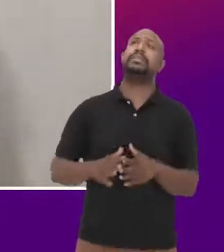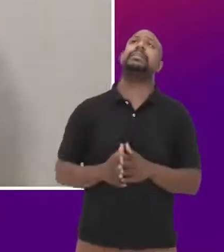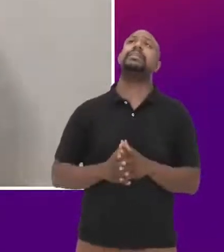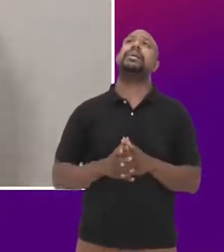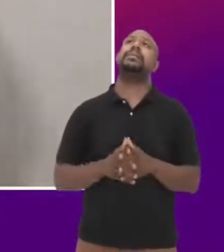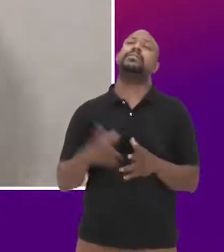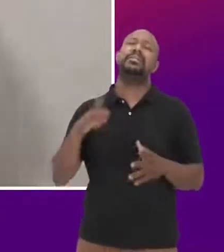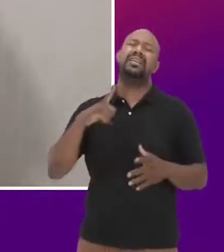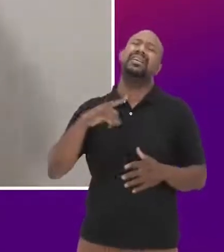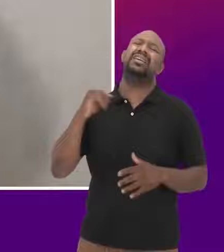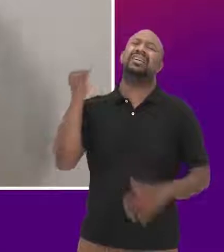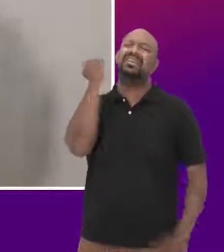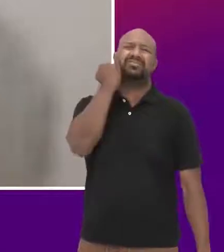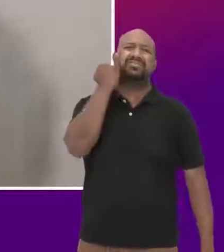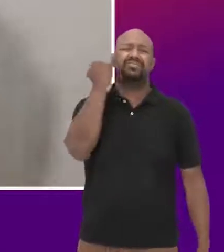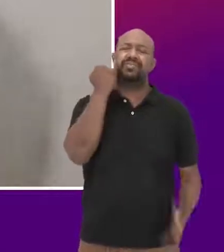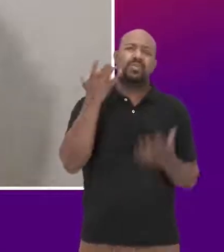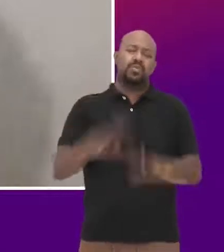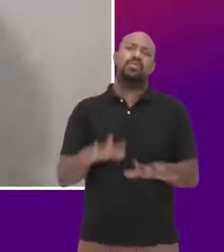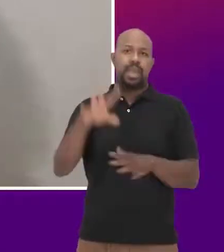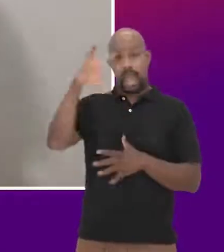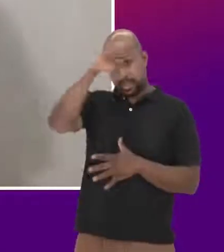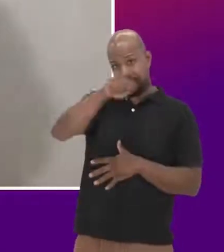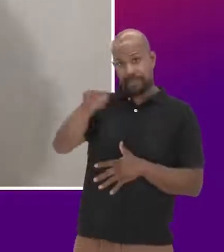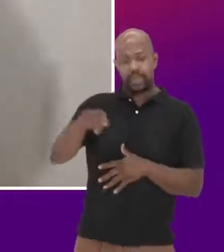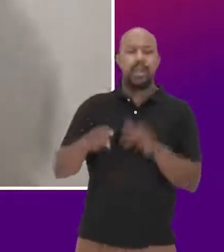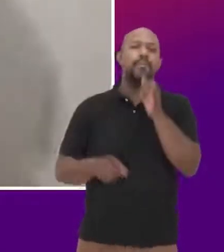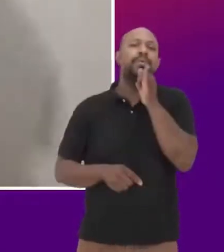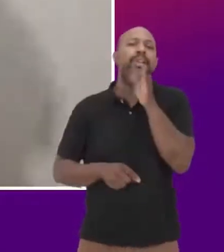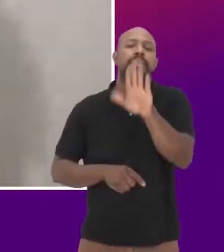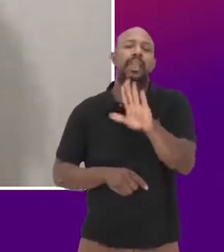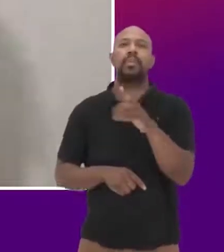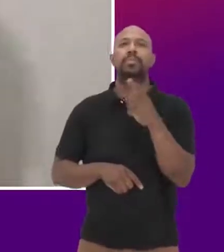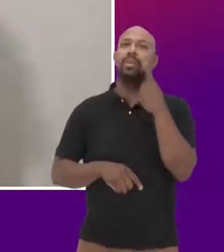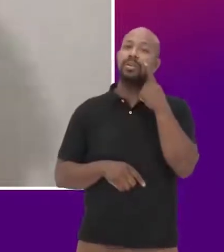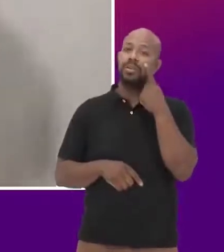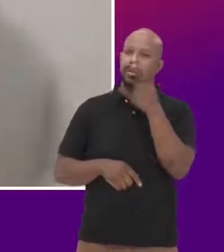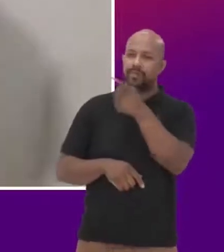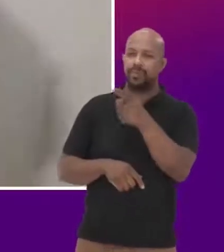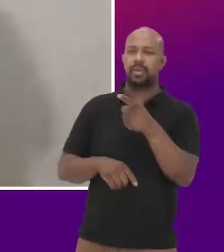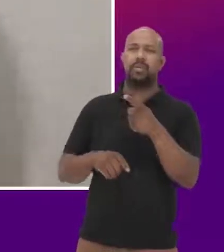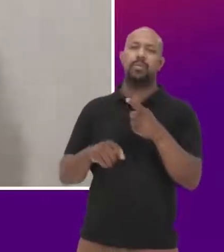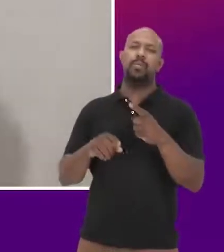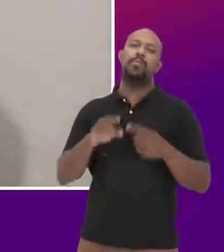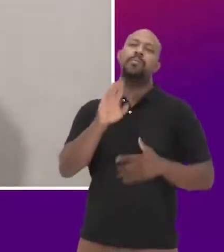vezes tem preguiça de aprender. Então, por exemplo, quando a gente vê um Big